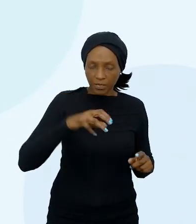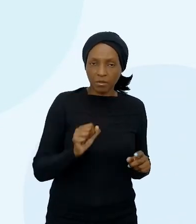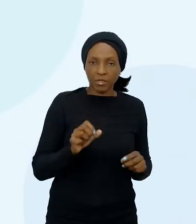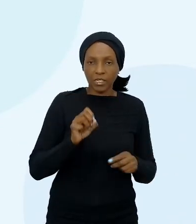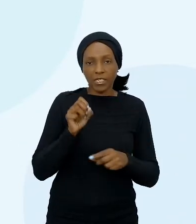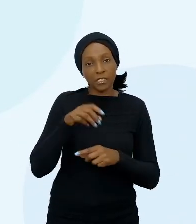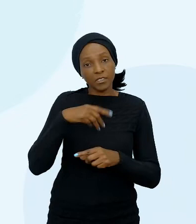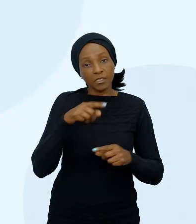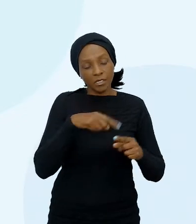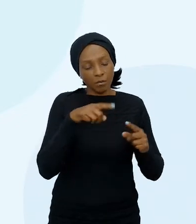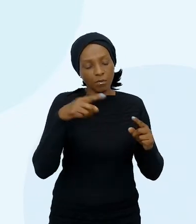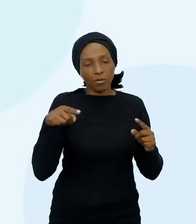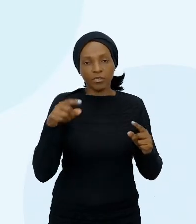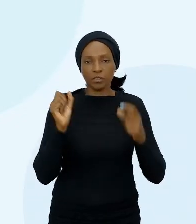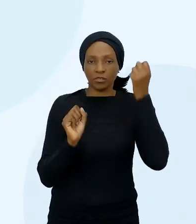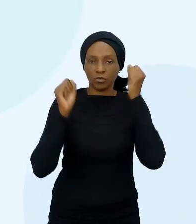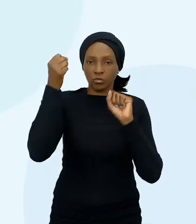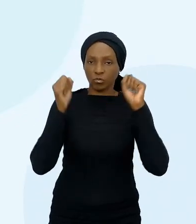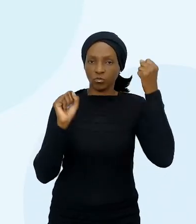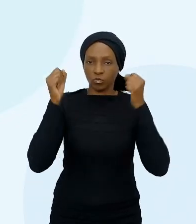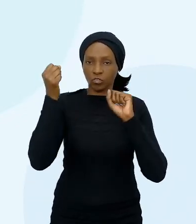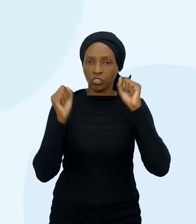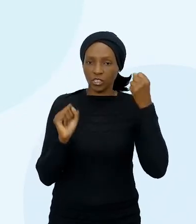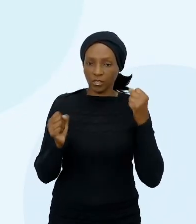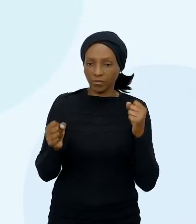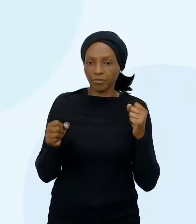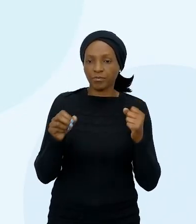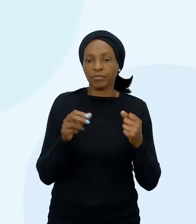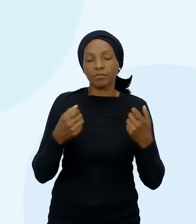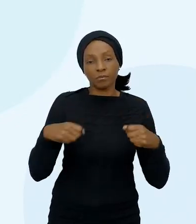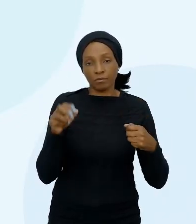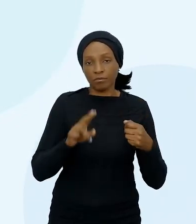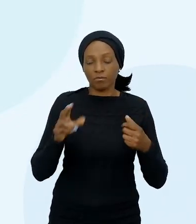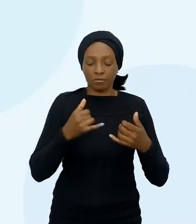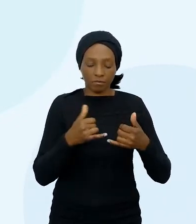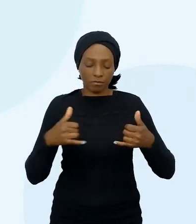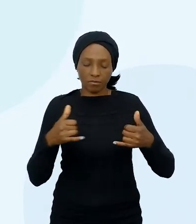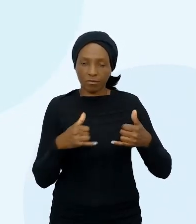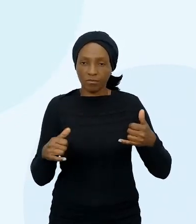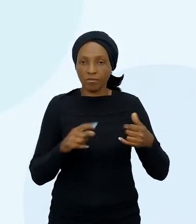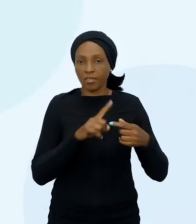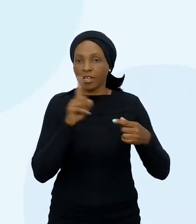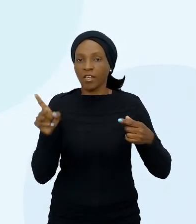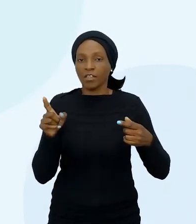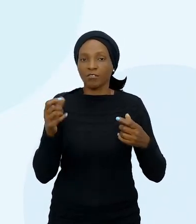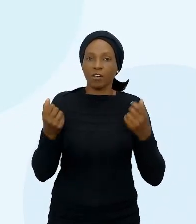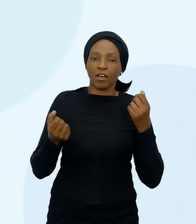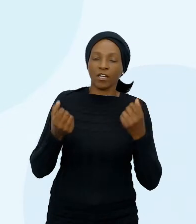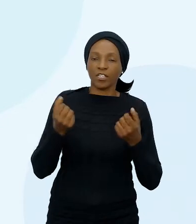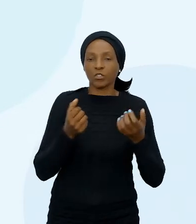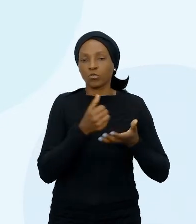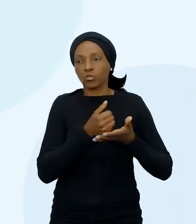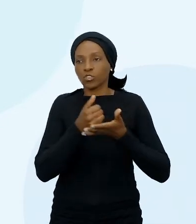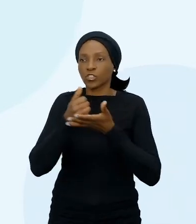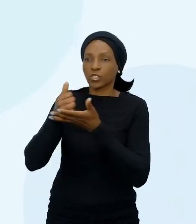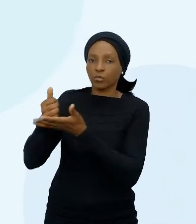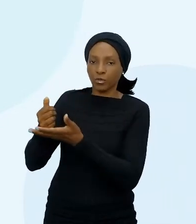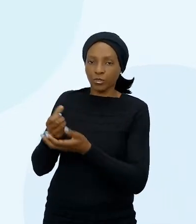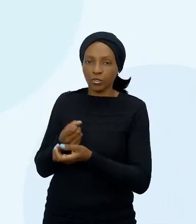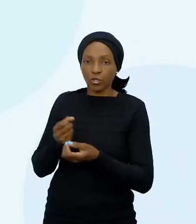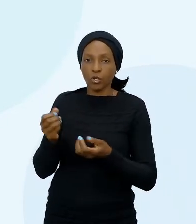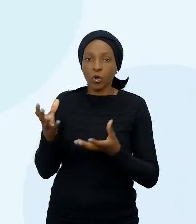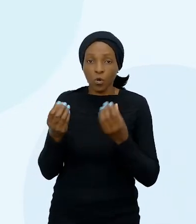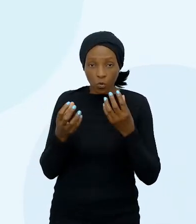gestão de resíduos, utilização de energia, passa para o distribuidor. Tem muitos distribuidores que já